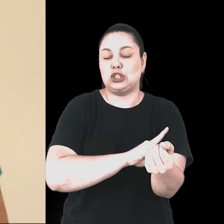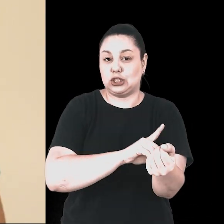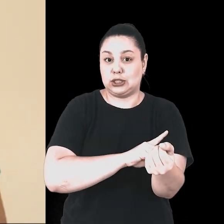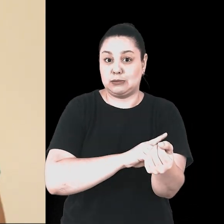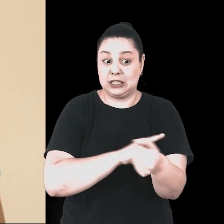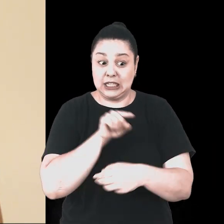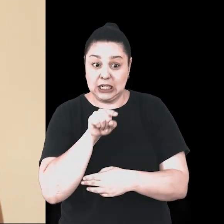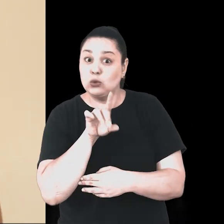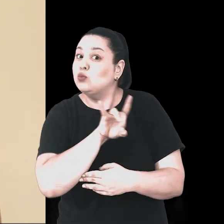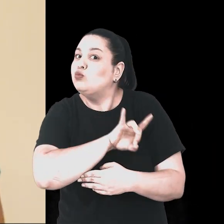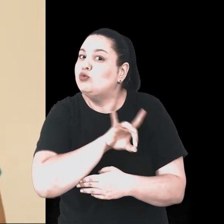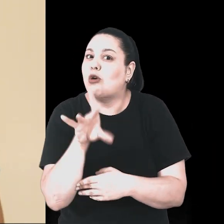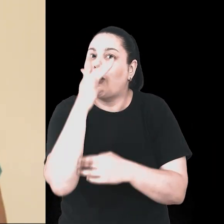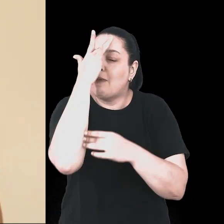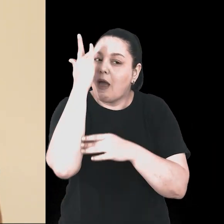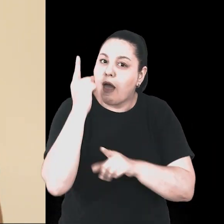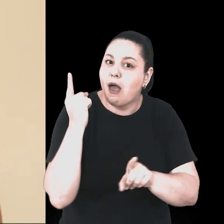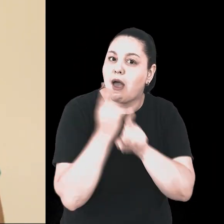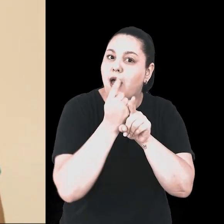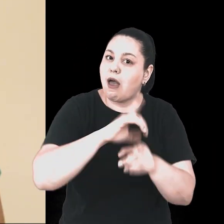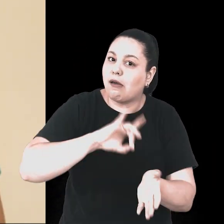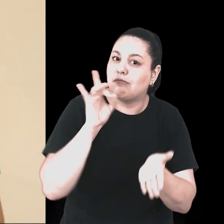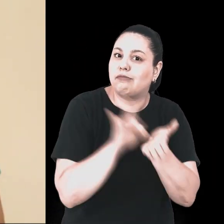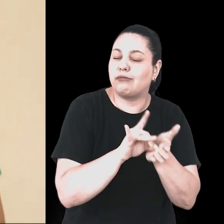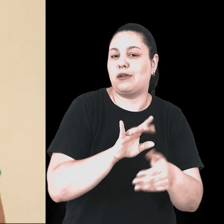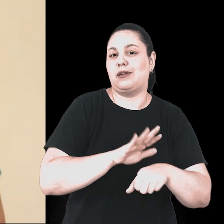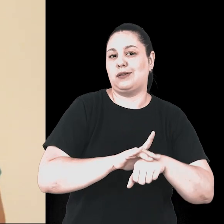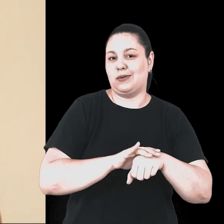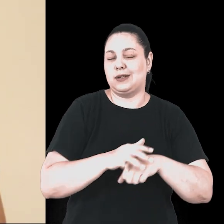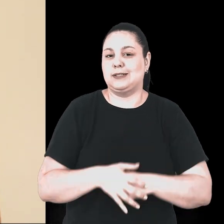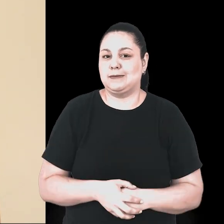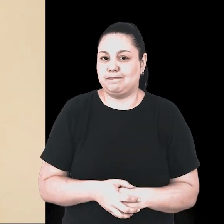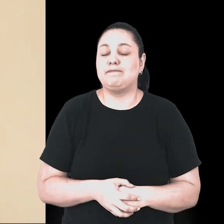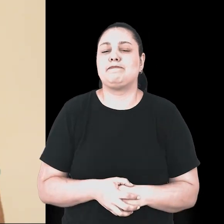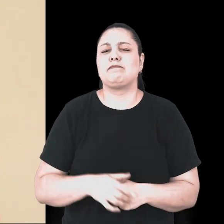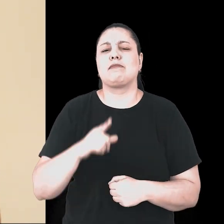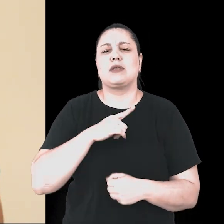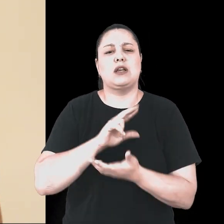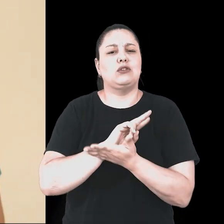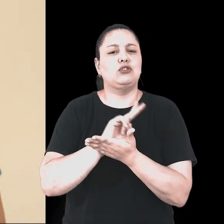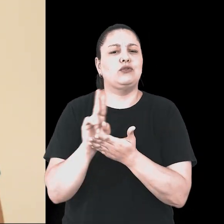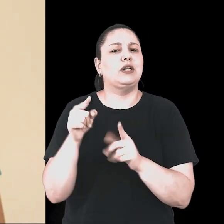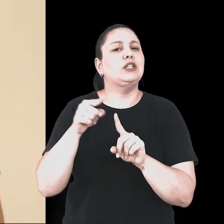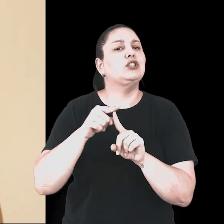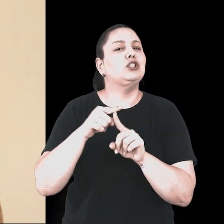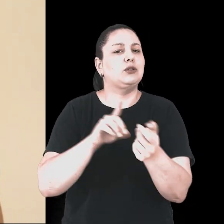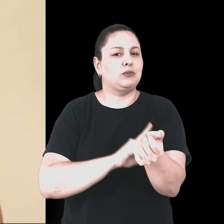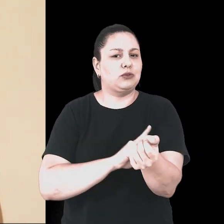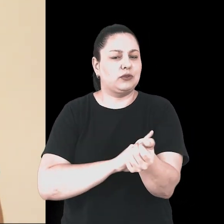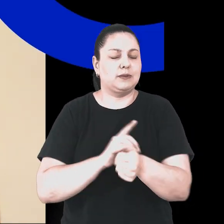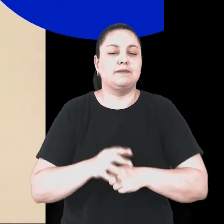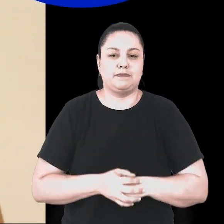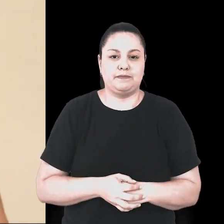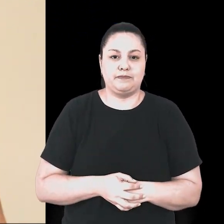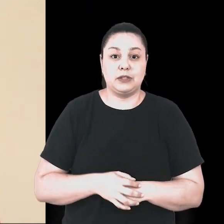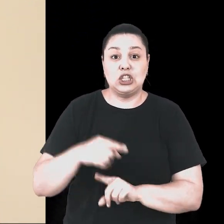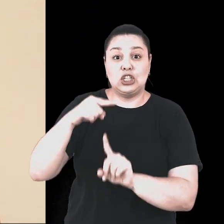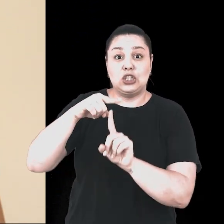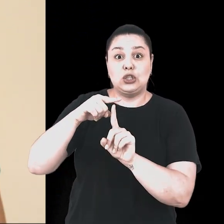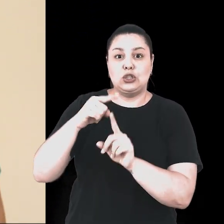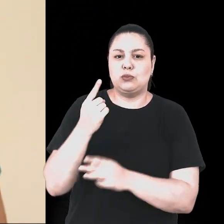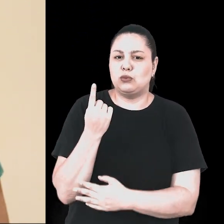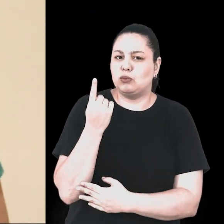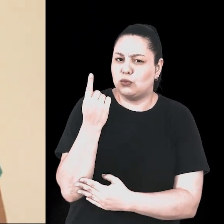Isso considerando somente os casos diagnosticados. Existem diferentes tipos de diabetes. O tipo